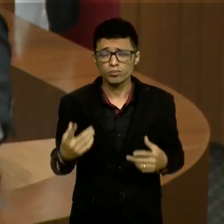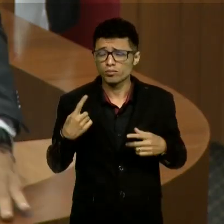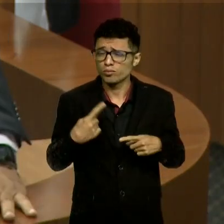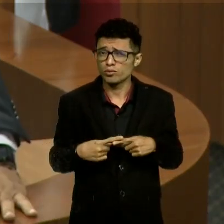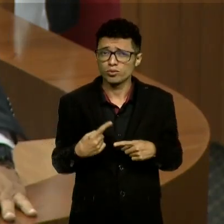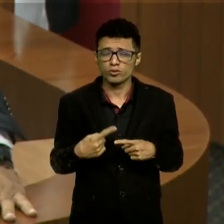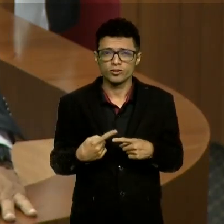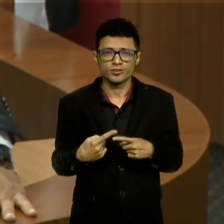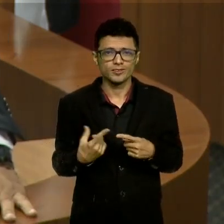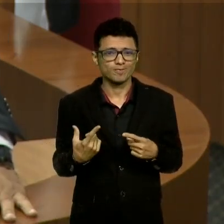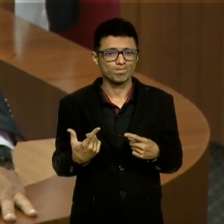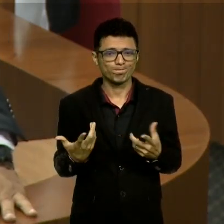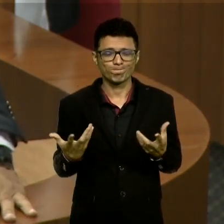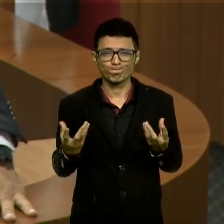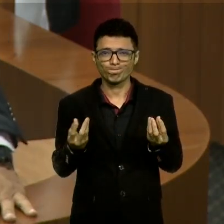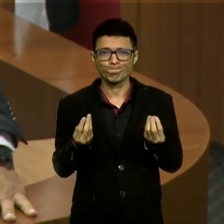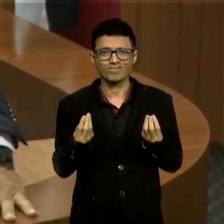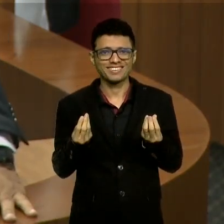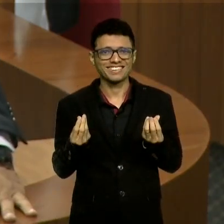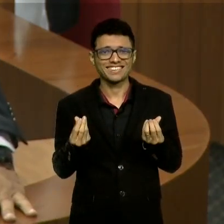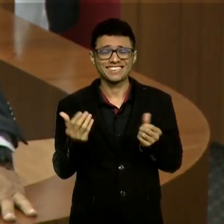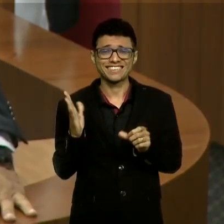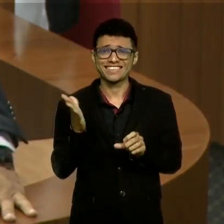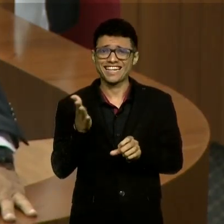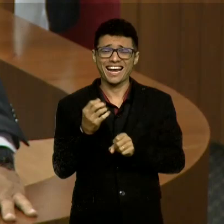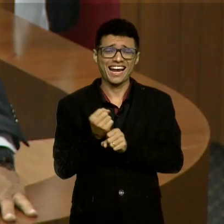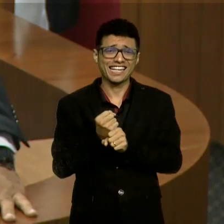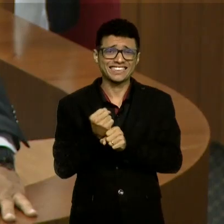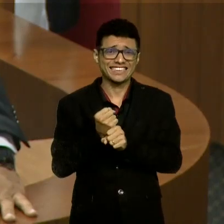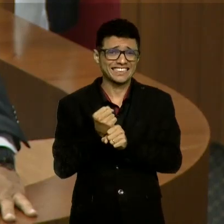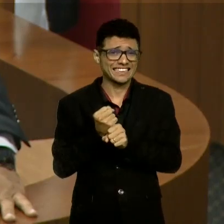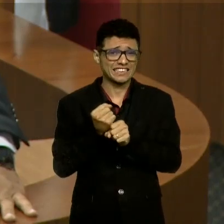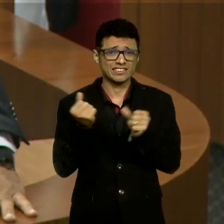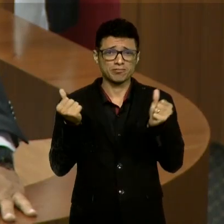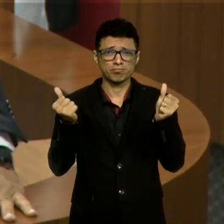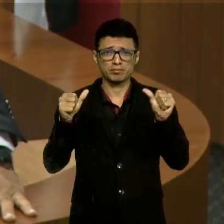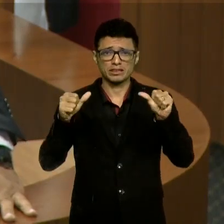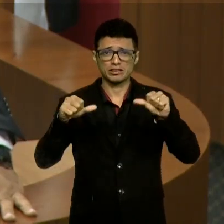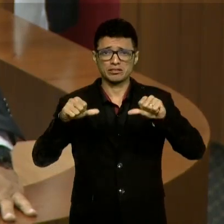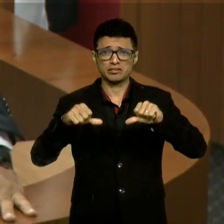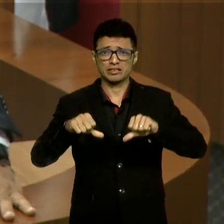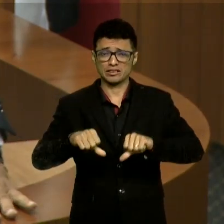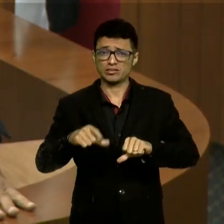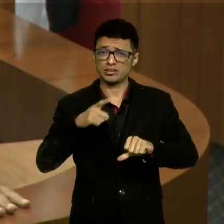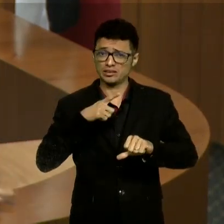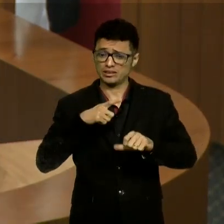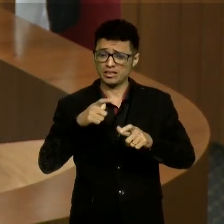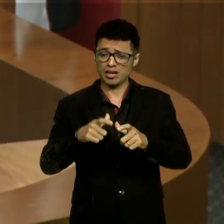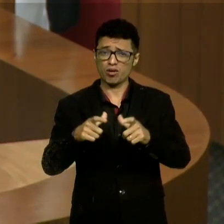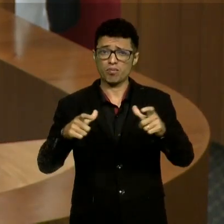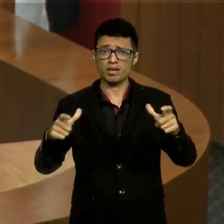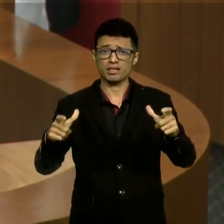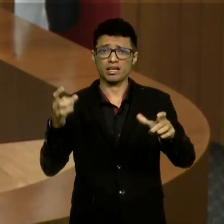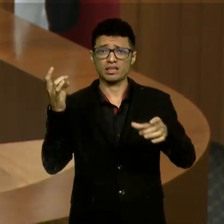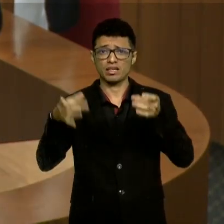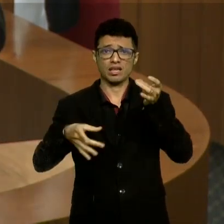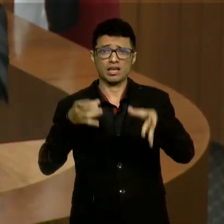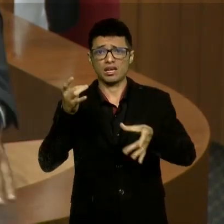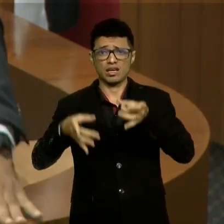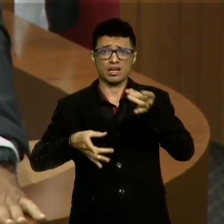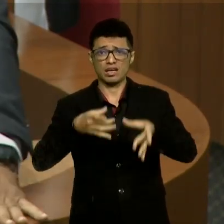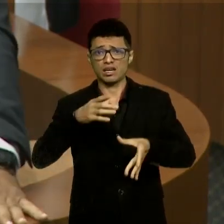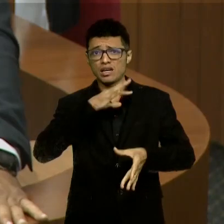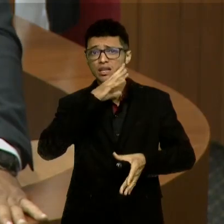uma situação que tem há muitos anos se agravado e aumentado esse número de animais abandonados. E a população e a